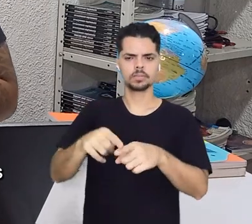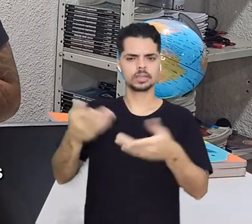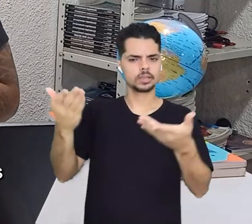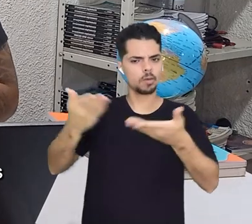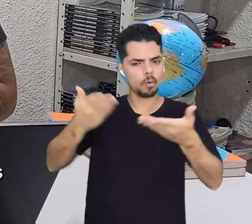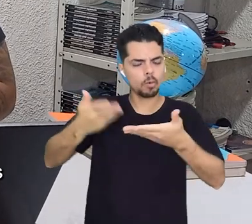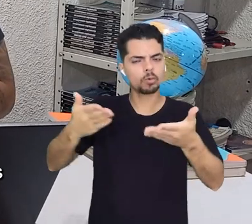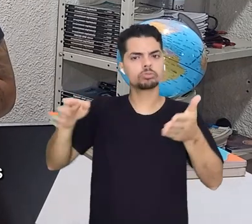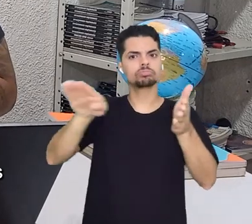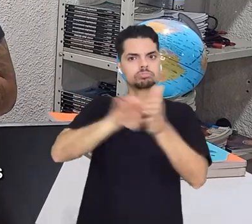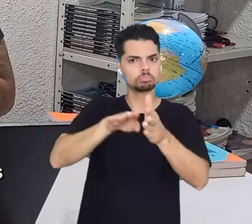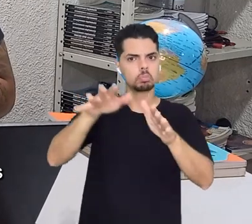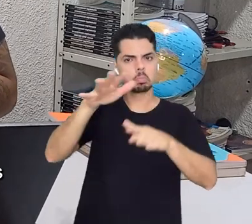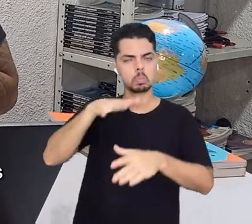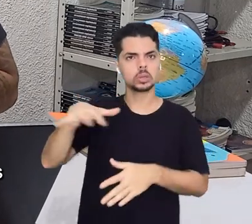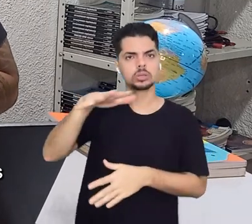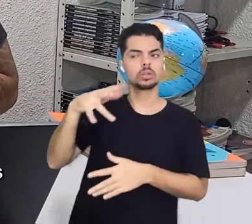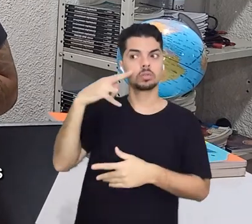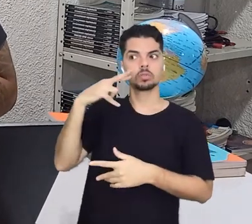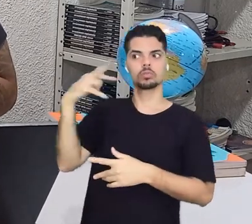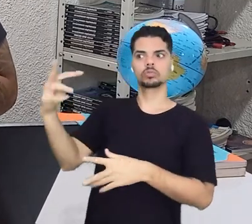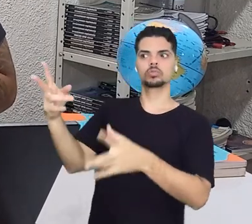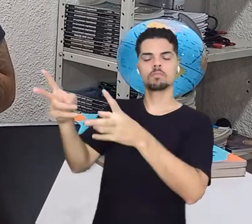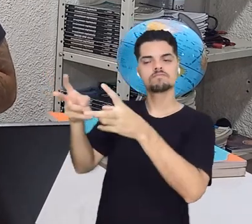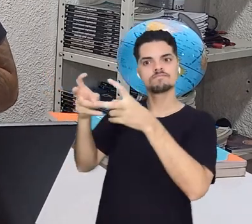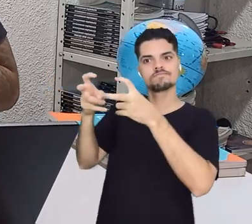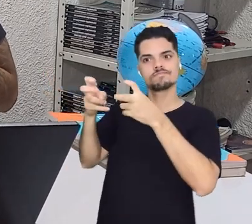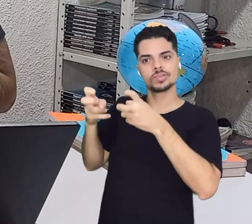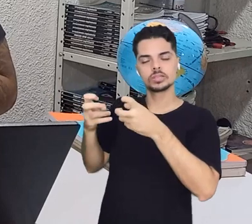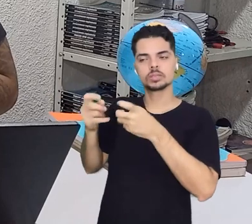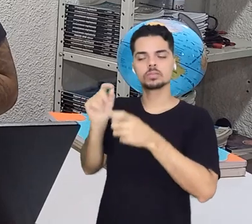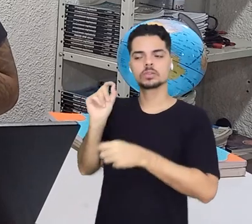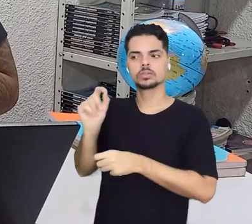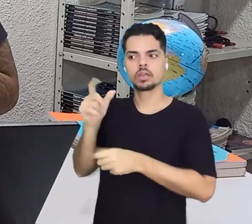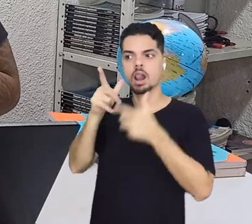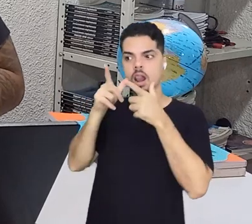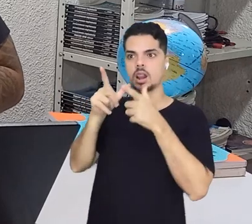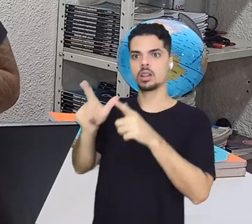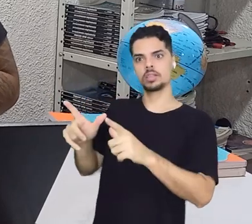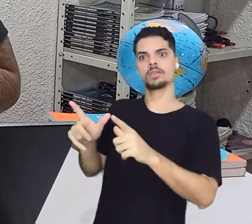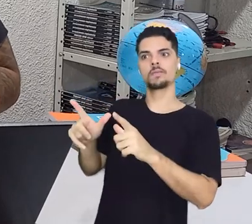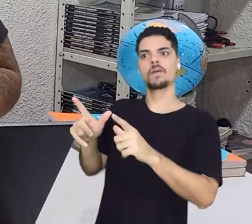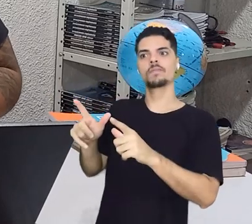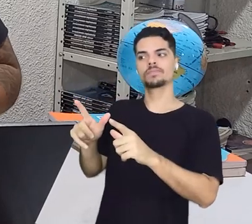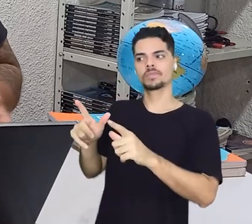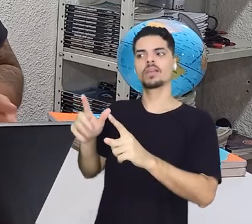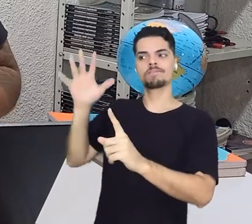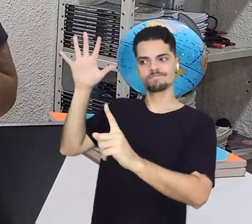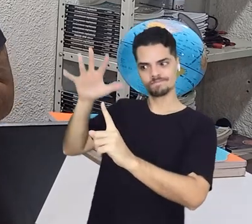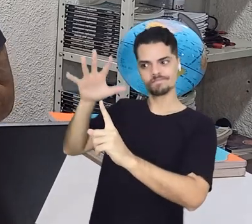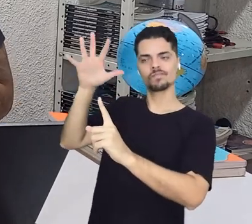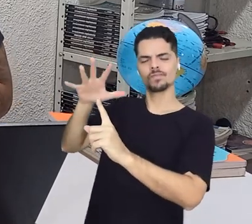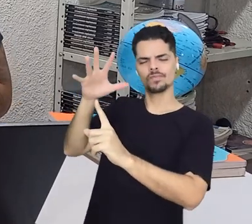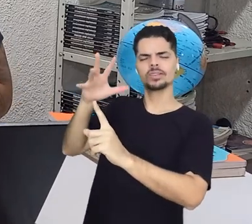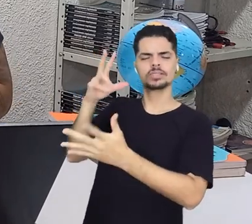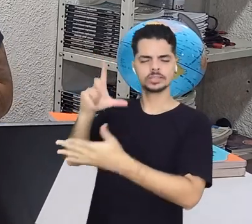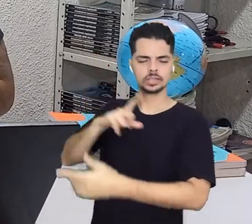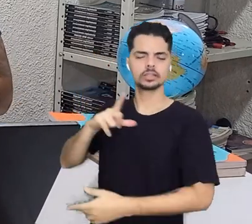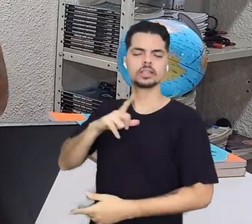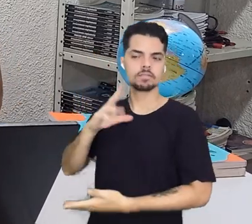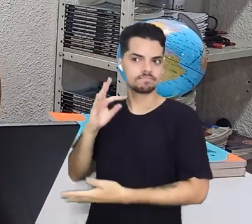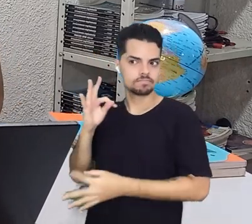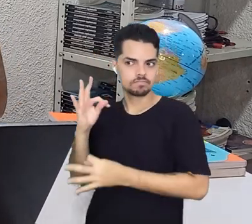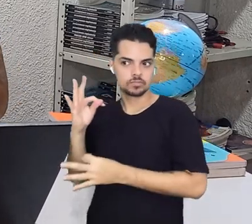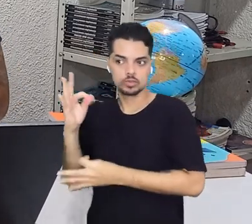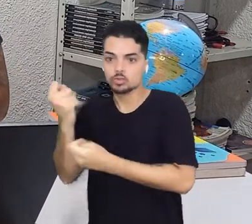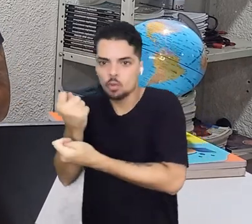até os dias atuais a gente percebe que a língua ela é ainda um fator de controle dos corpos